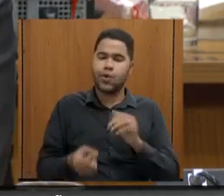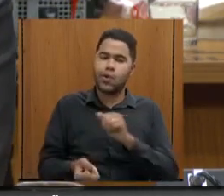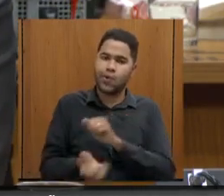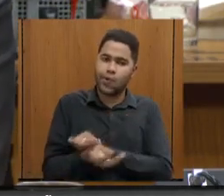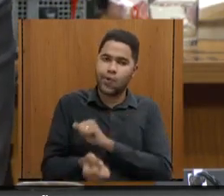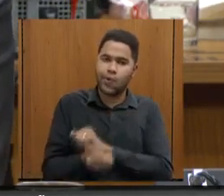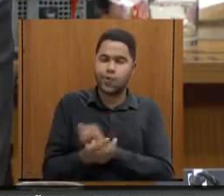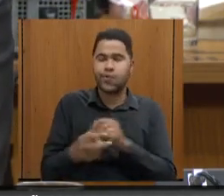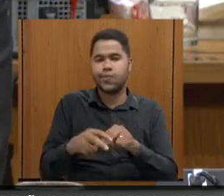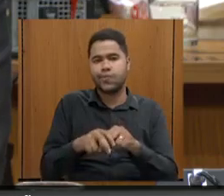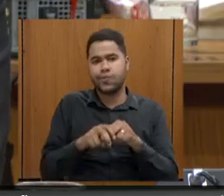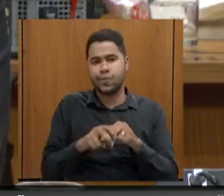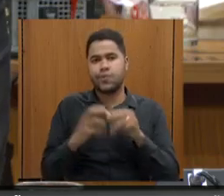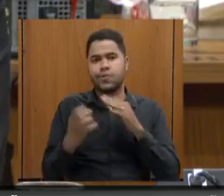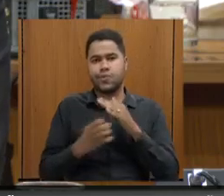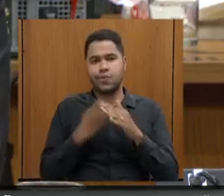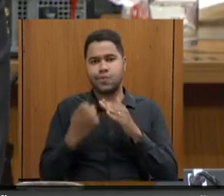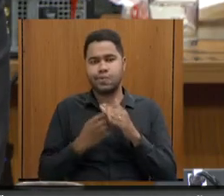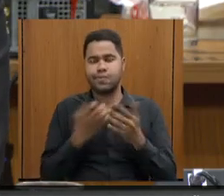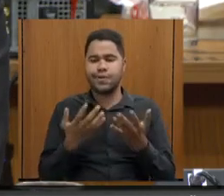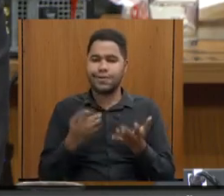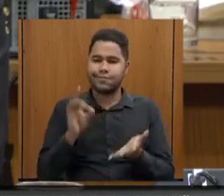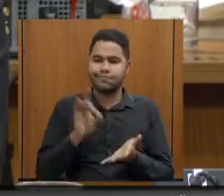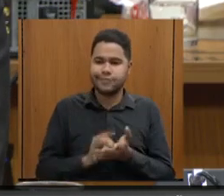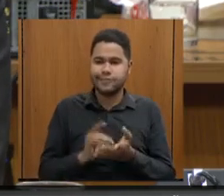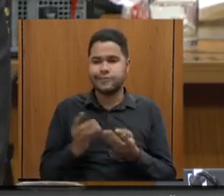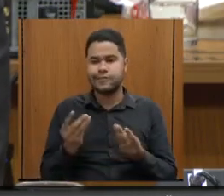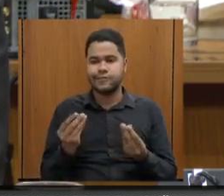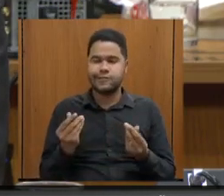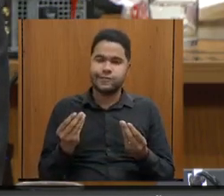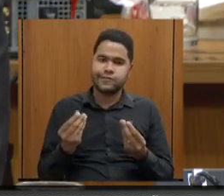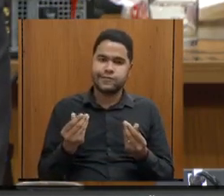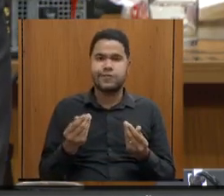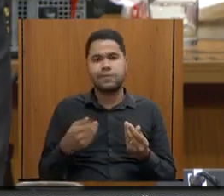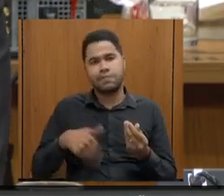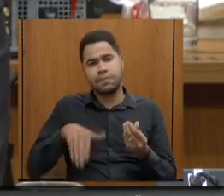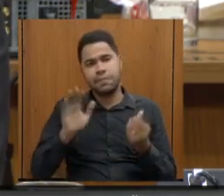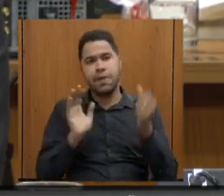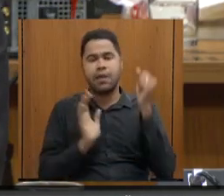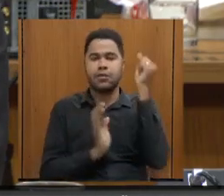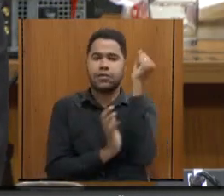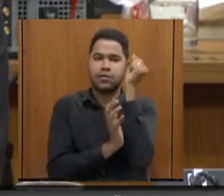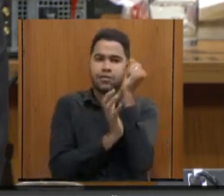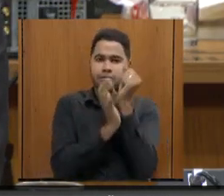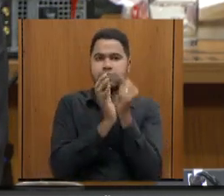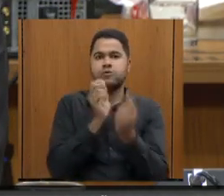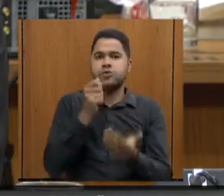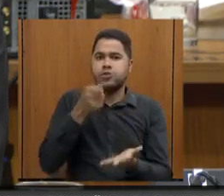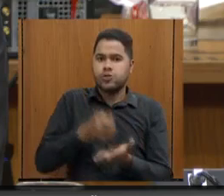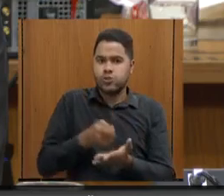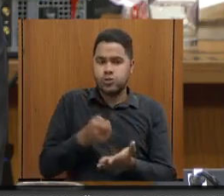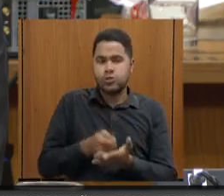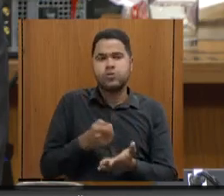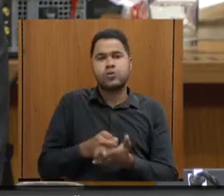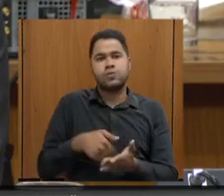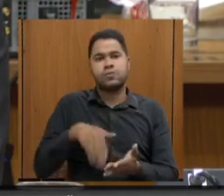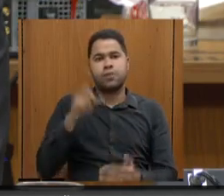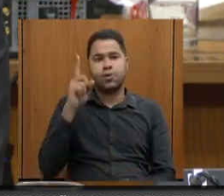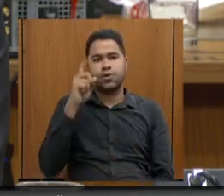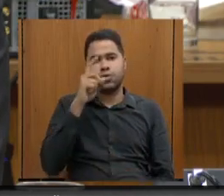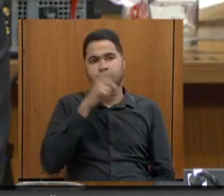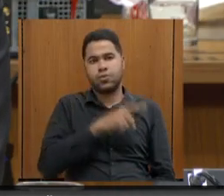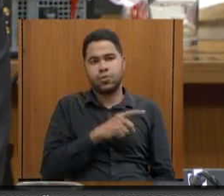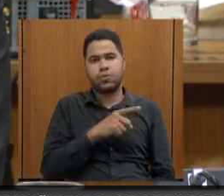e por isso é só empresas que ficam realmente à mercê de mais burocracia são mais rígidas e tem mais